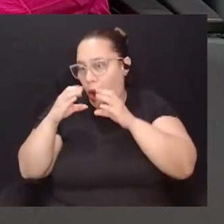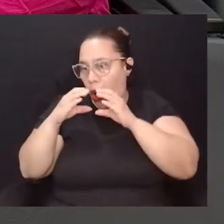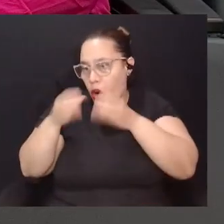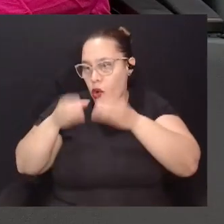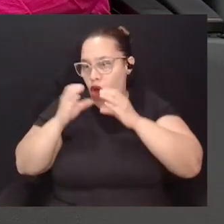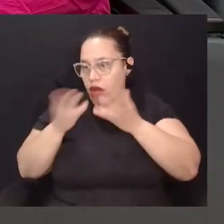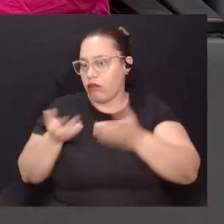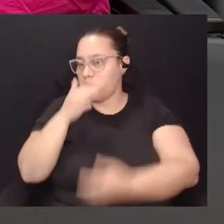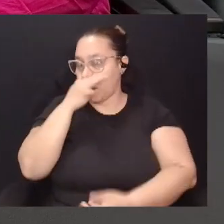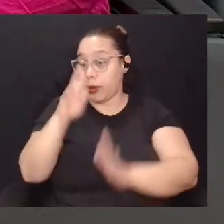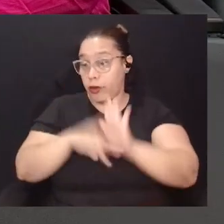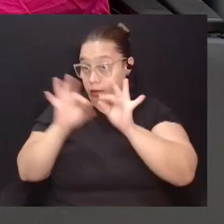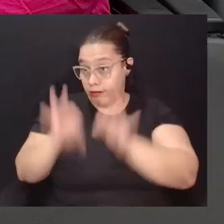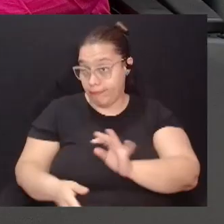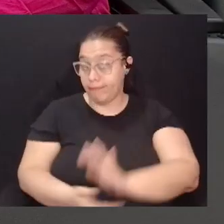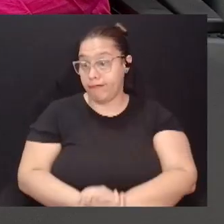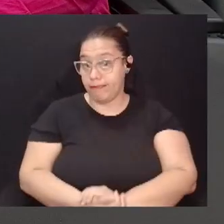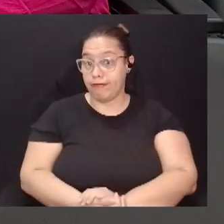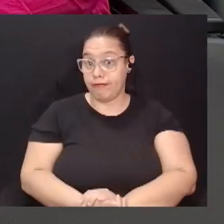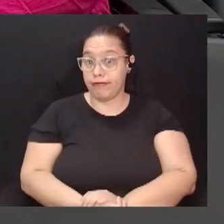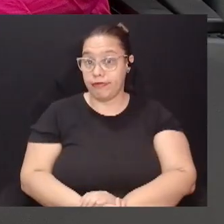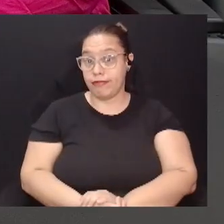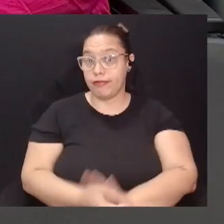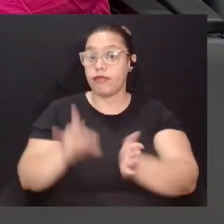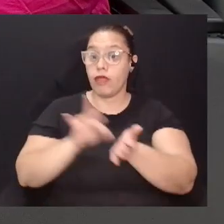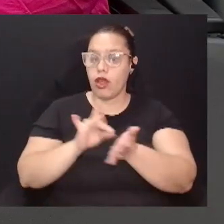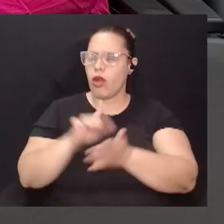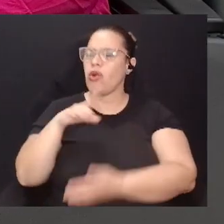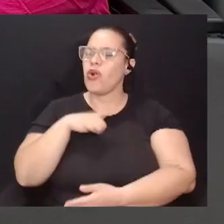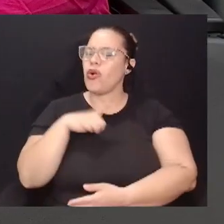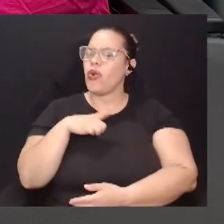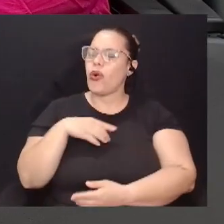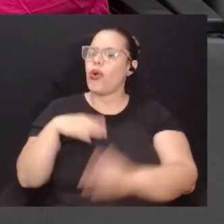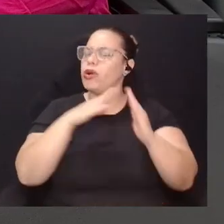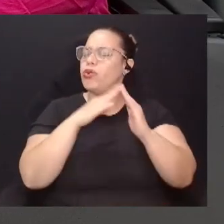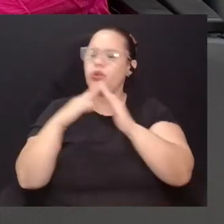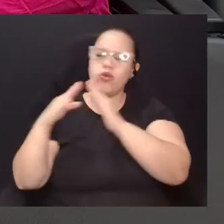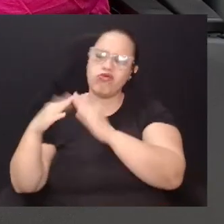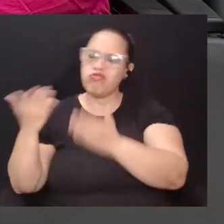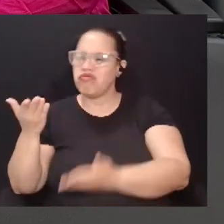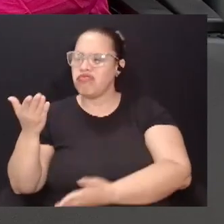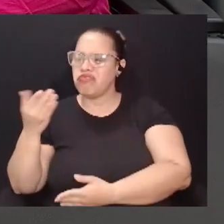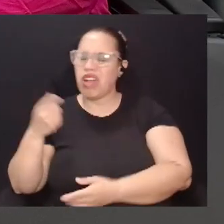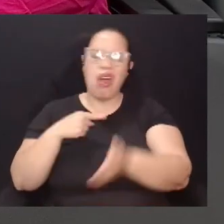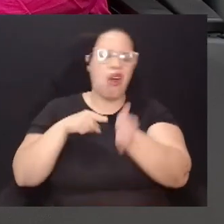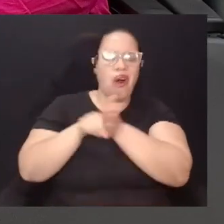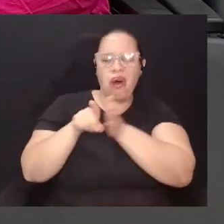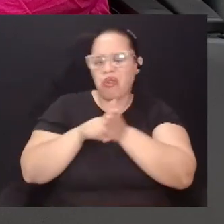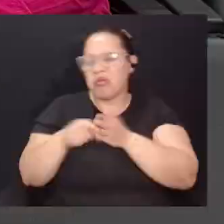aí de comum acordo e tudo regulamentado. Então essa é a iniciativa mesmo. Mas teve alguma demanda de moradores, assim,